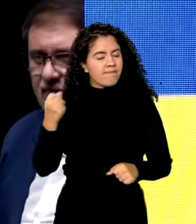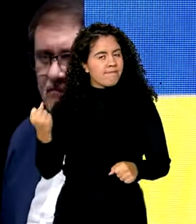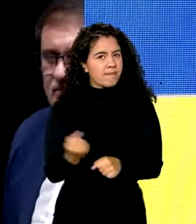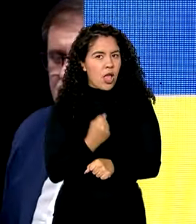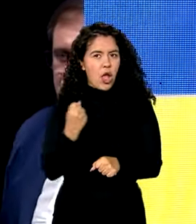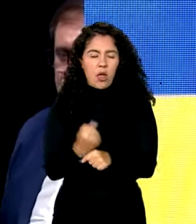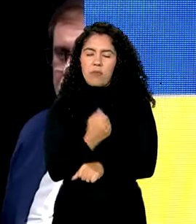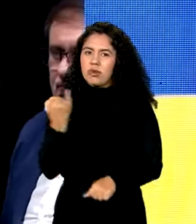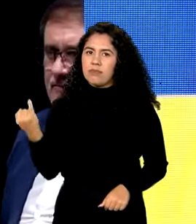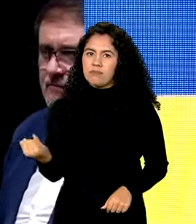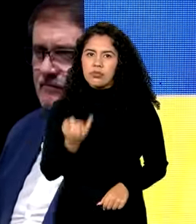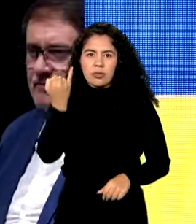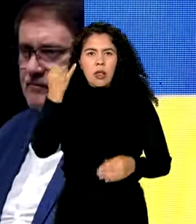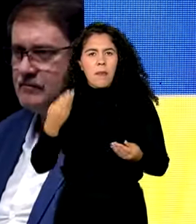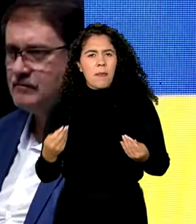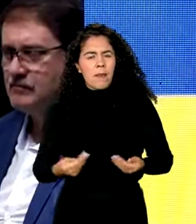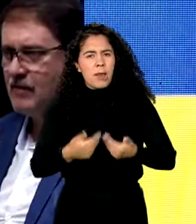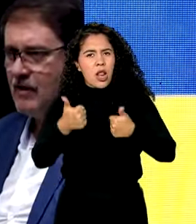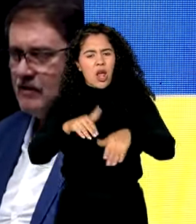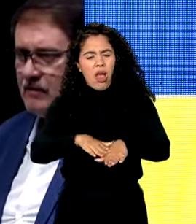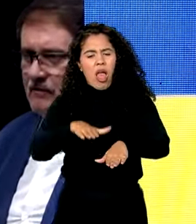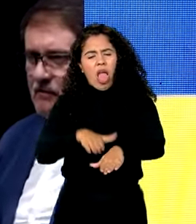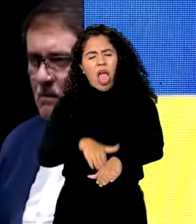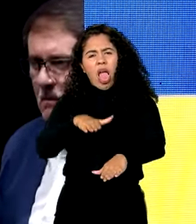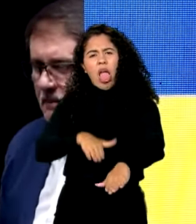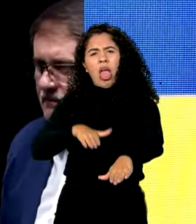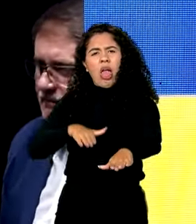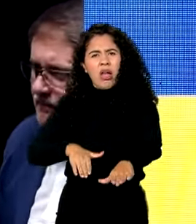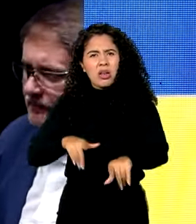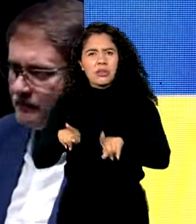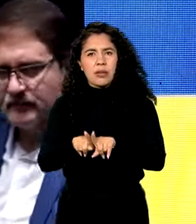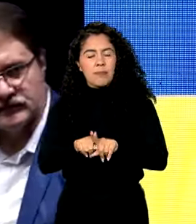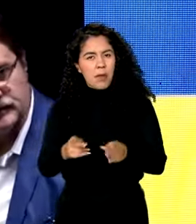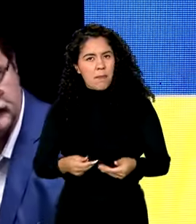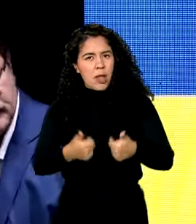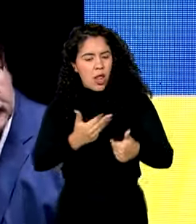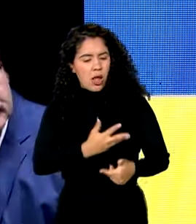fundamental para melhorar o trânsito, a qualidade de vida das pessoas, reduzir acidentes.